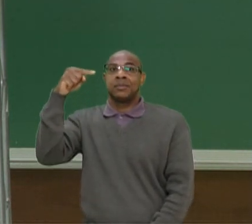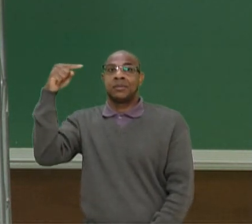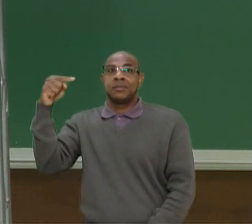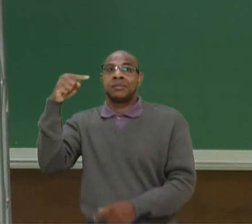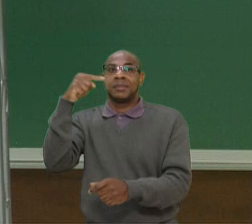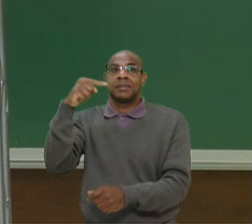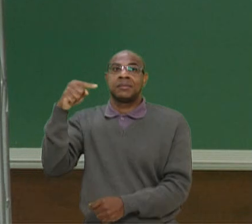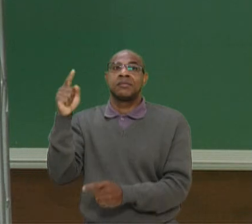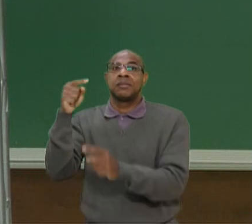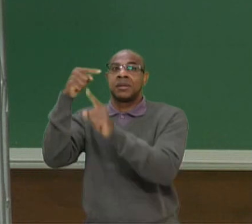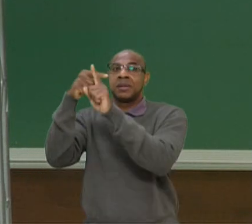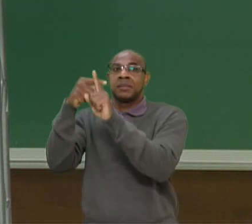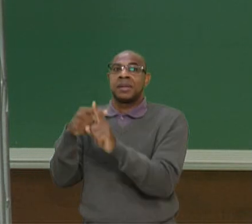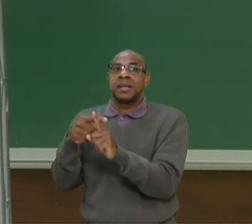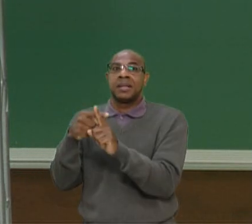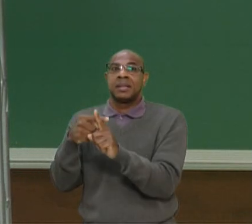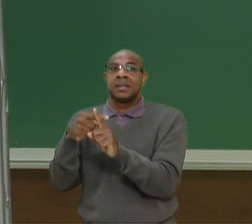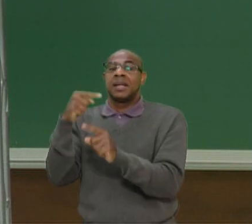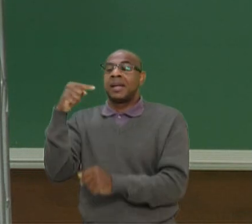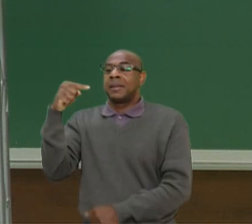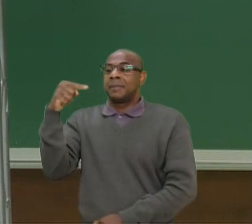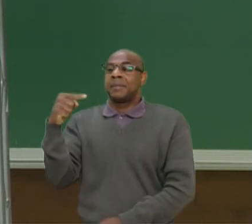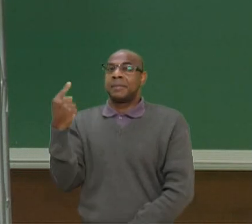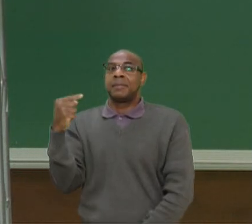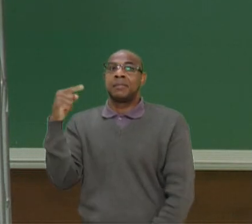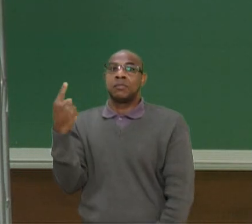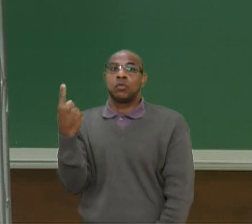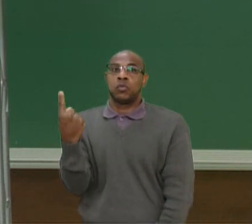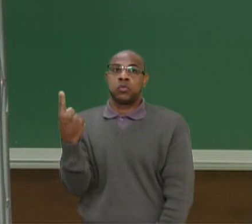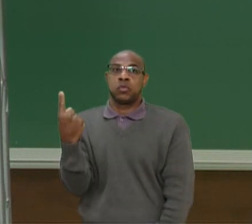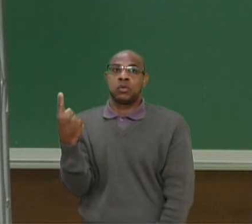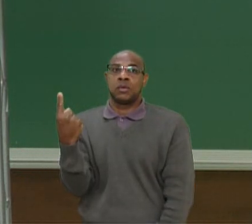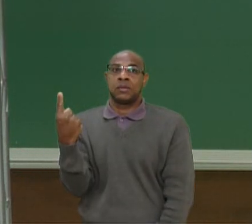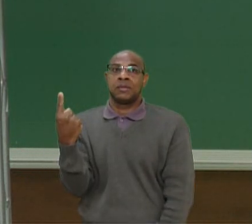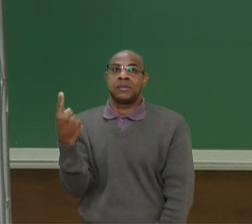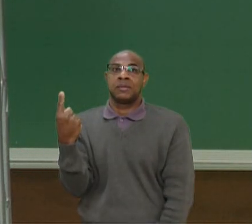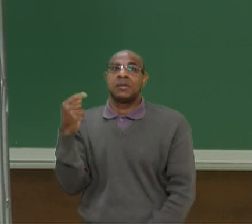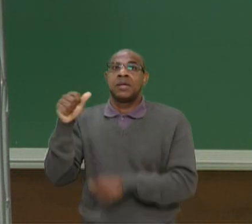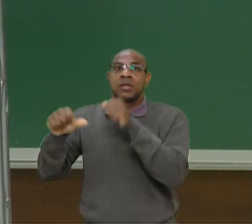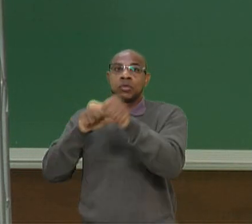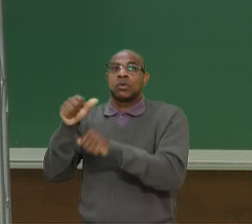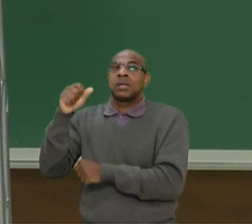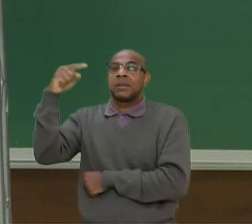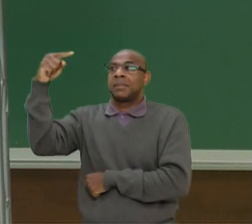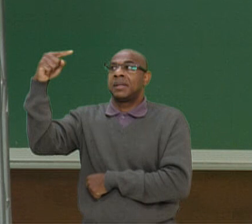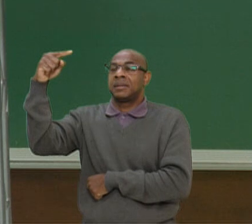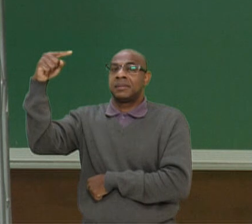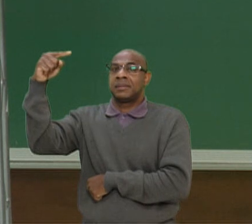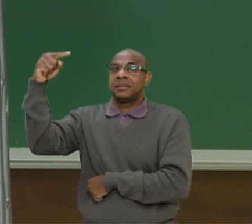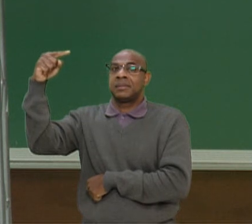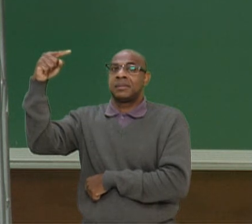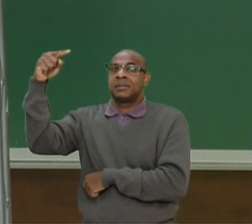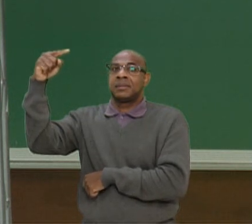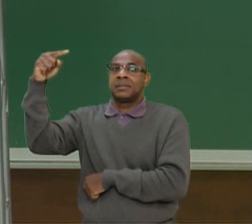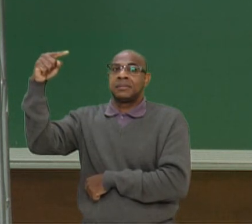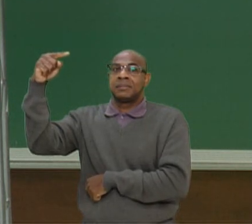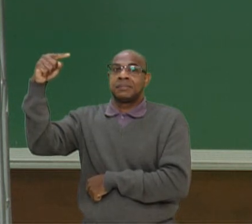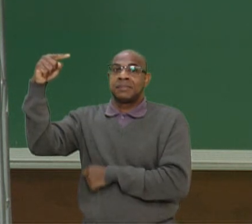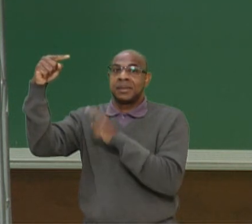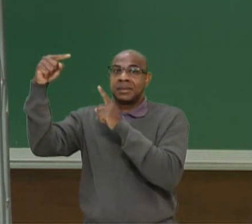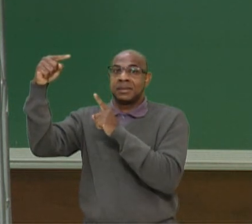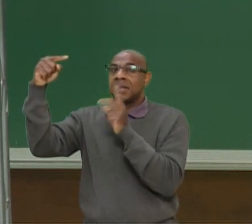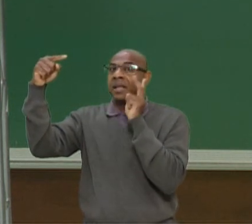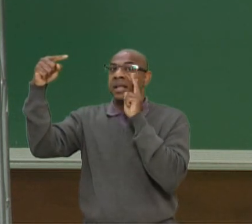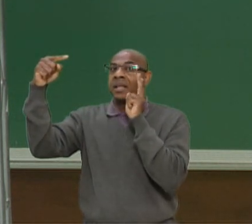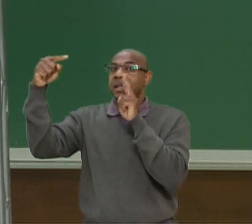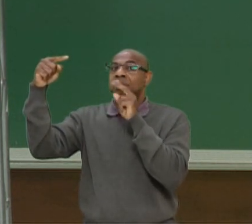aqui, vai ficar mais aqui dentro. E aqui nós vamos trocar o sinal, ficaria mais, né? Só que